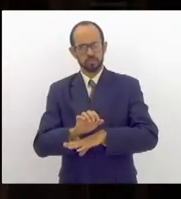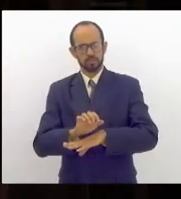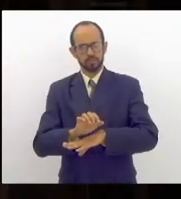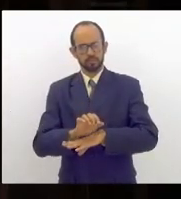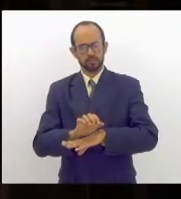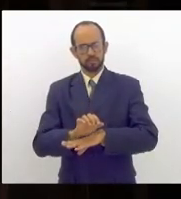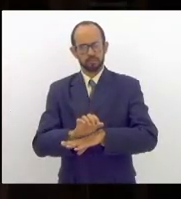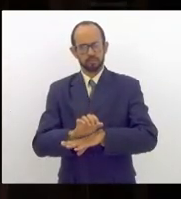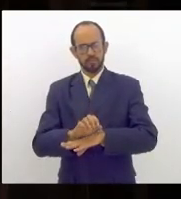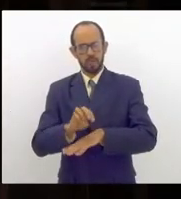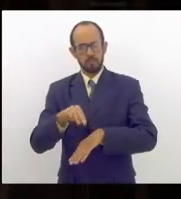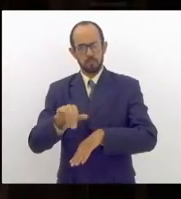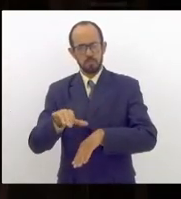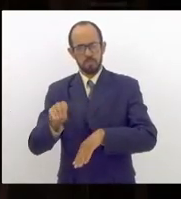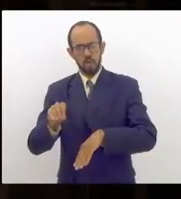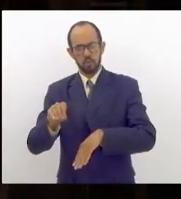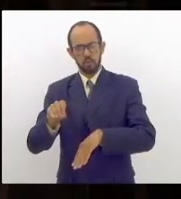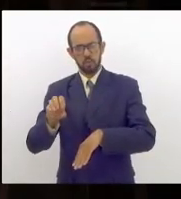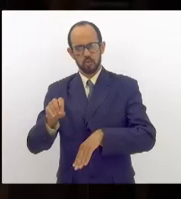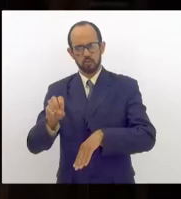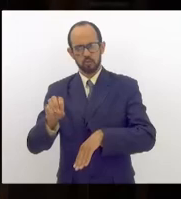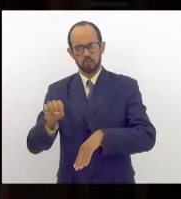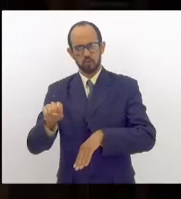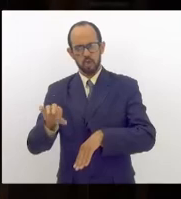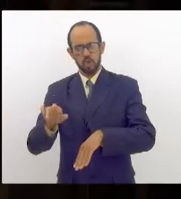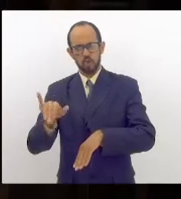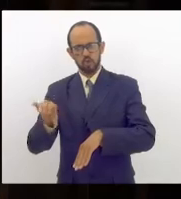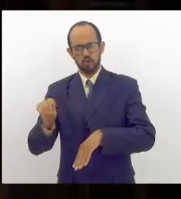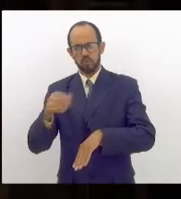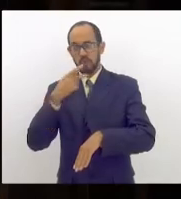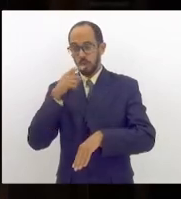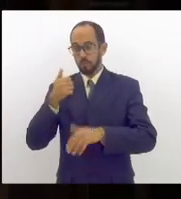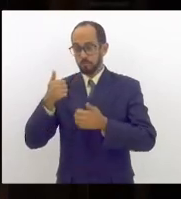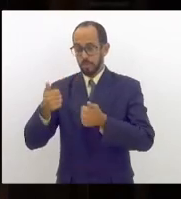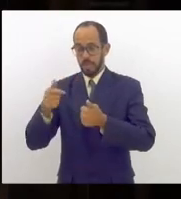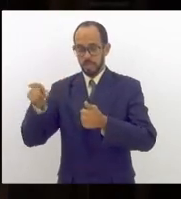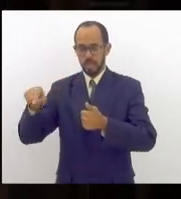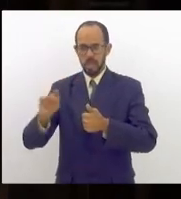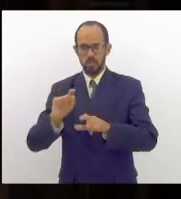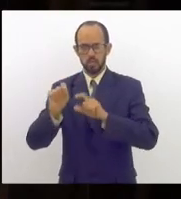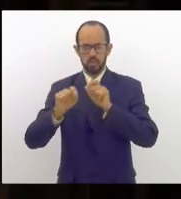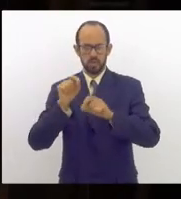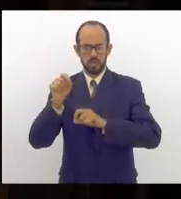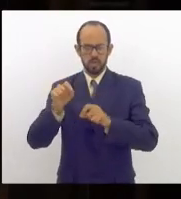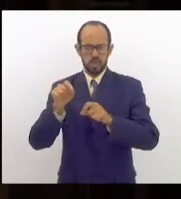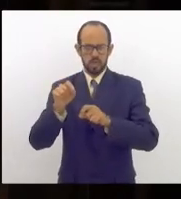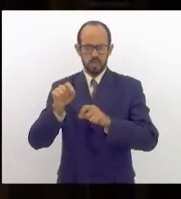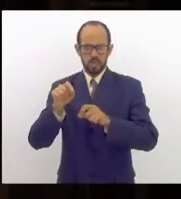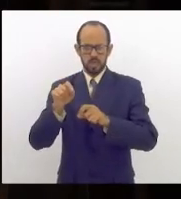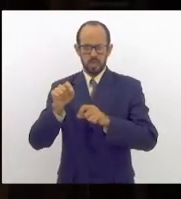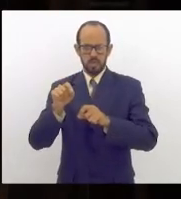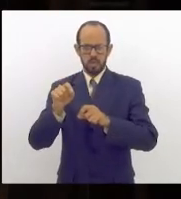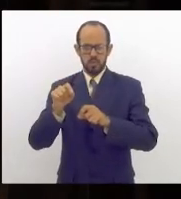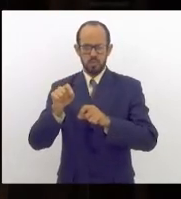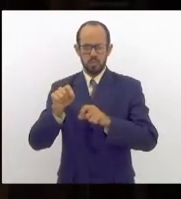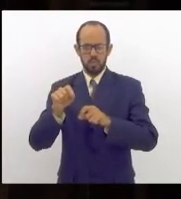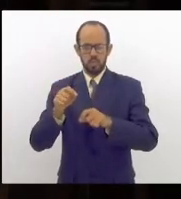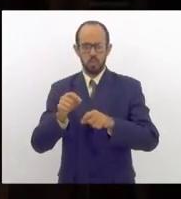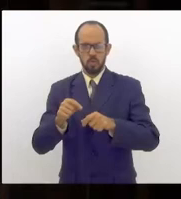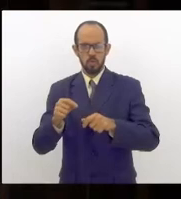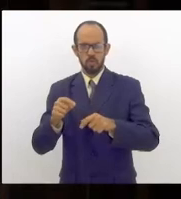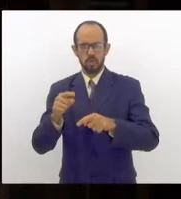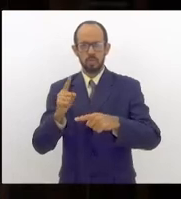o Mauro Osório Foi bastante feliz é as vocações claras do Estado do Rio de Janeiro né